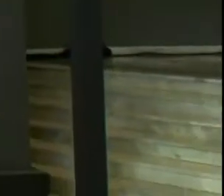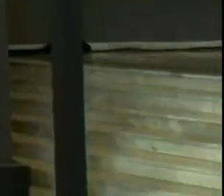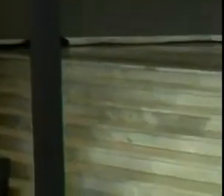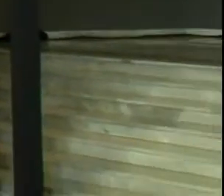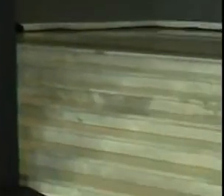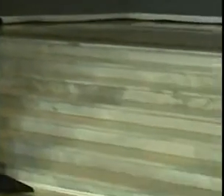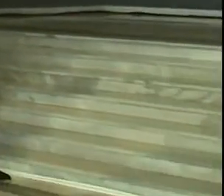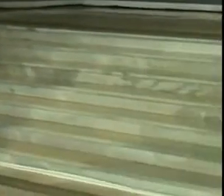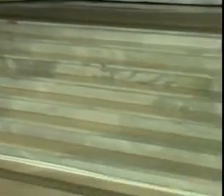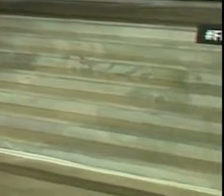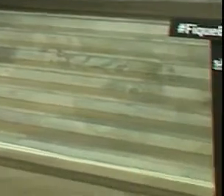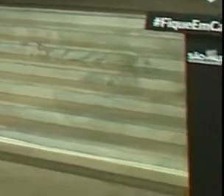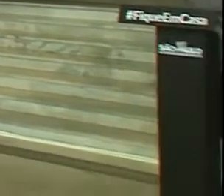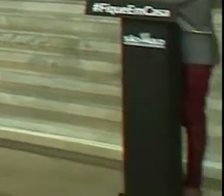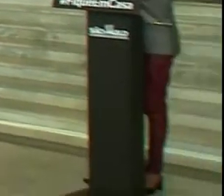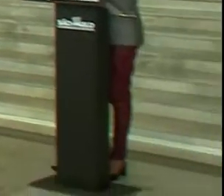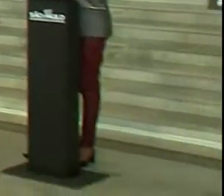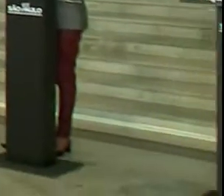pode se repetir.